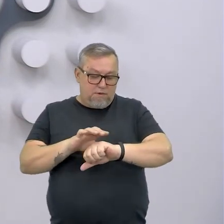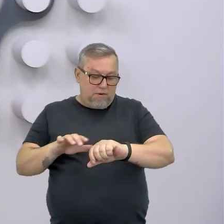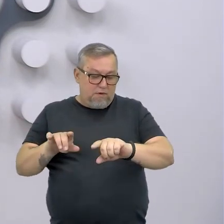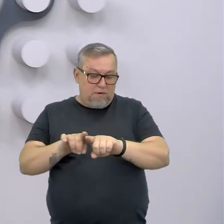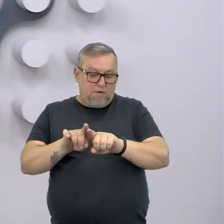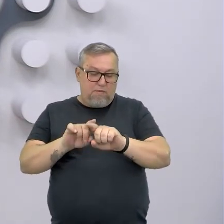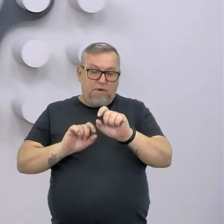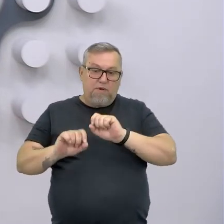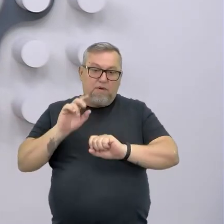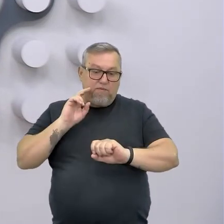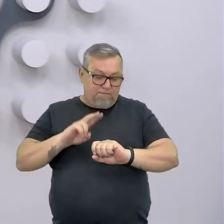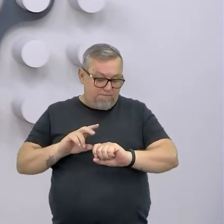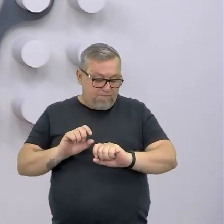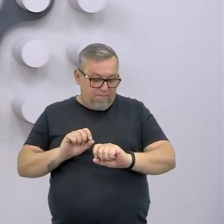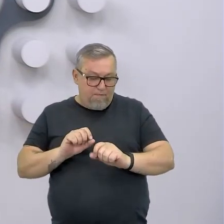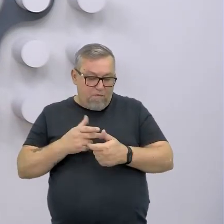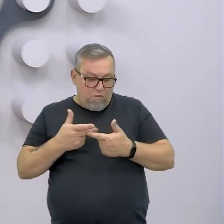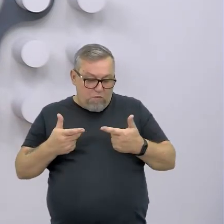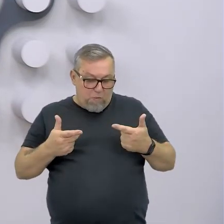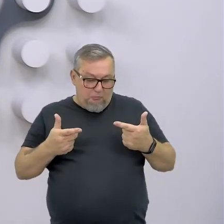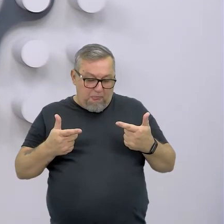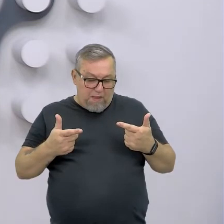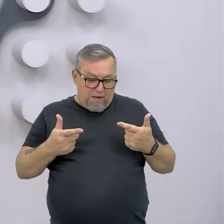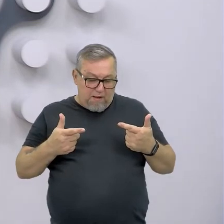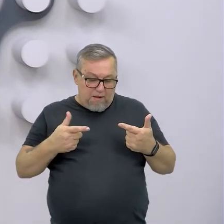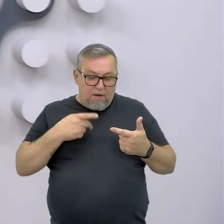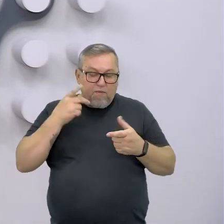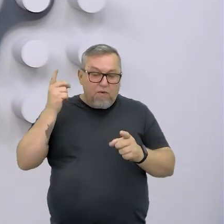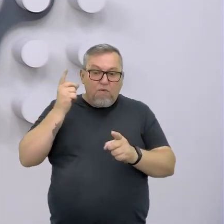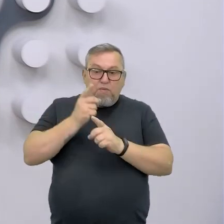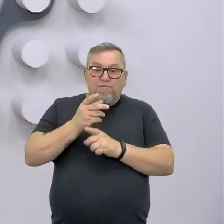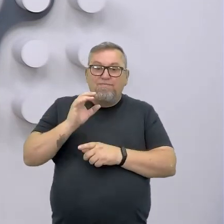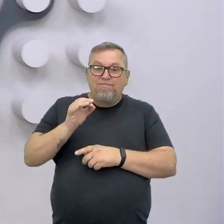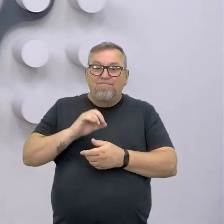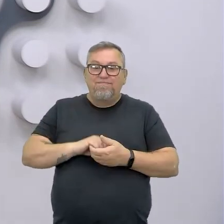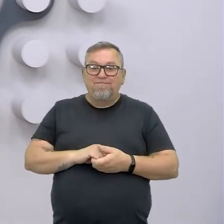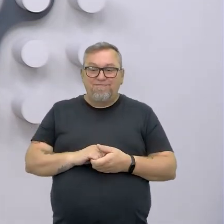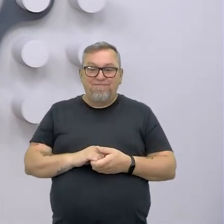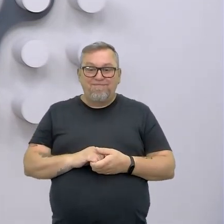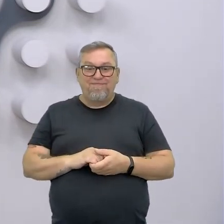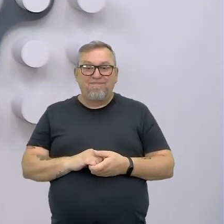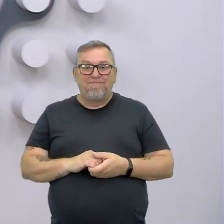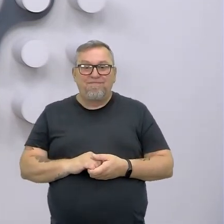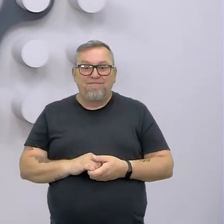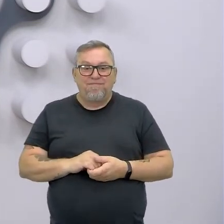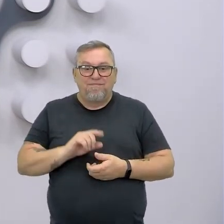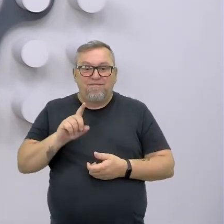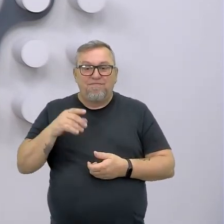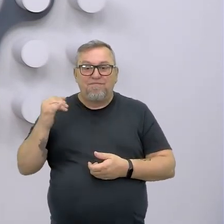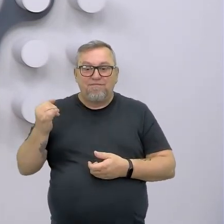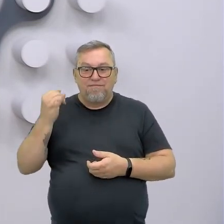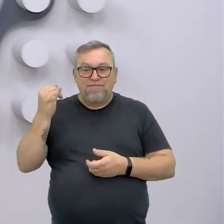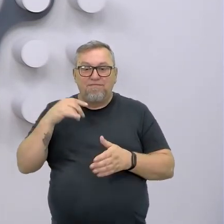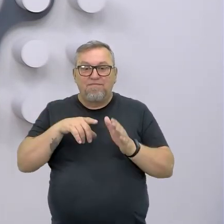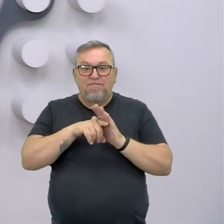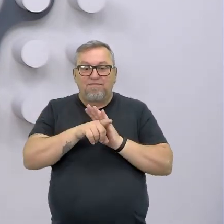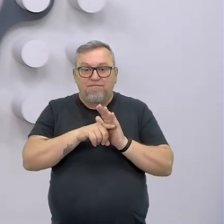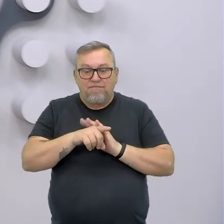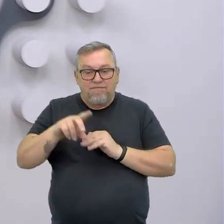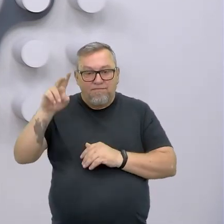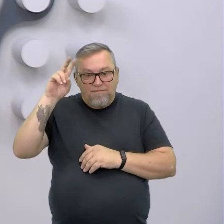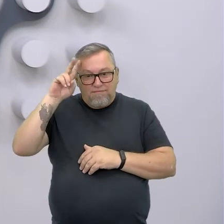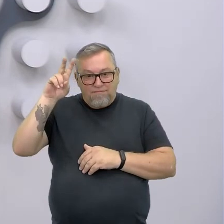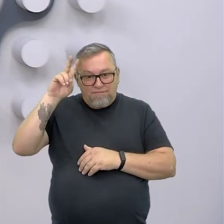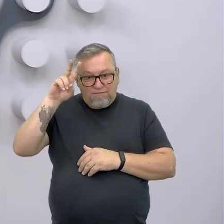elas, enfim, são possíveis de ser descobertas, né? Então, isso é uma coisa importante. Essa pesquisa histórica, ela